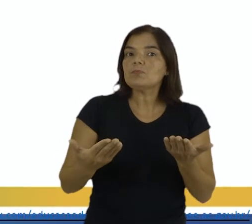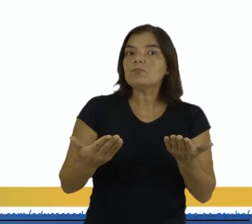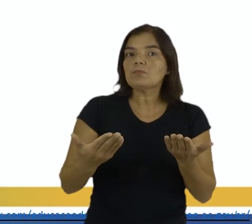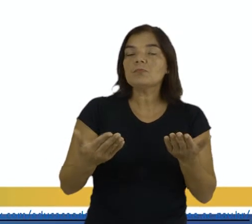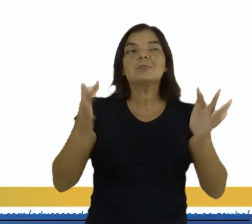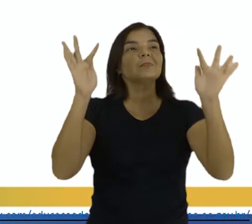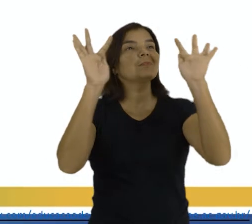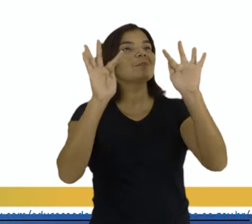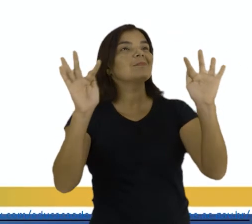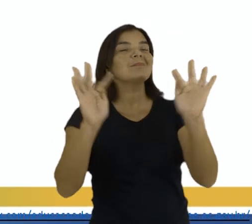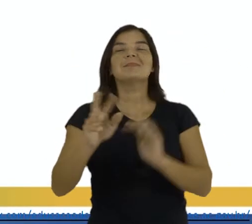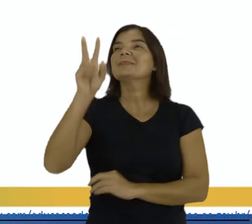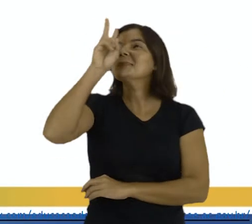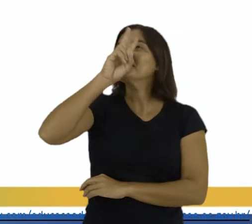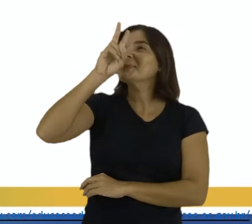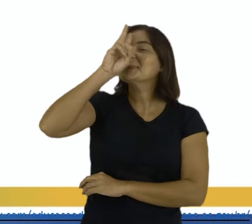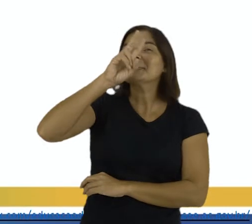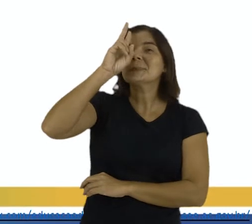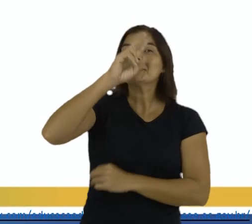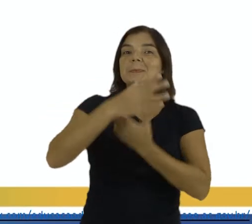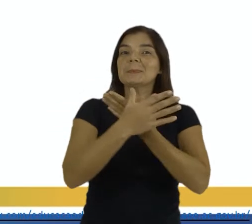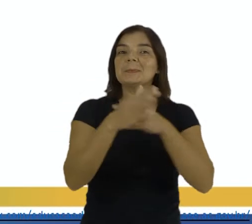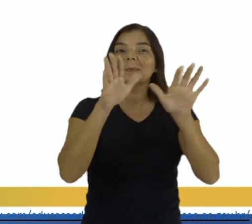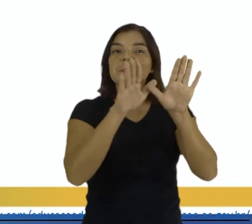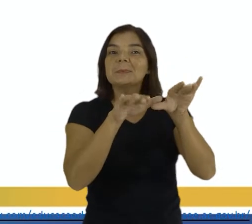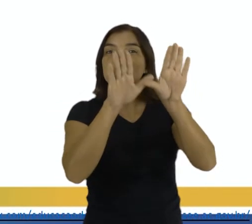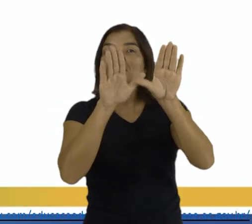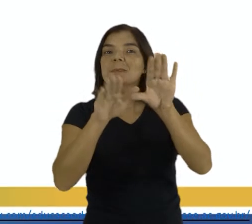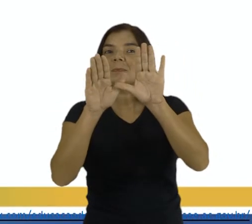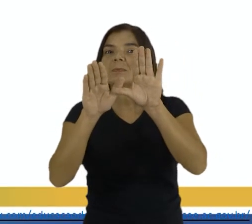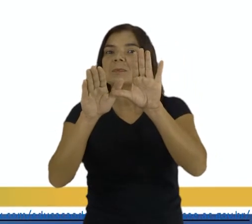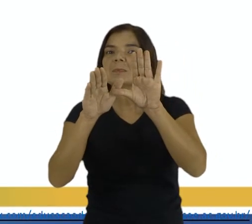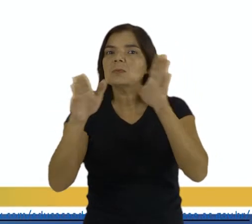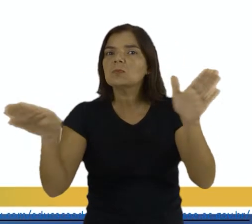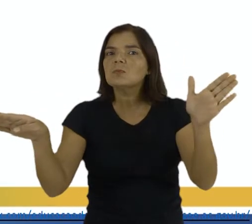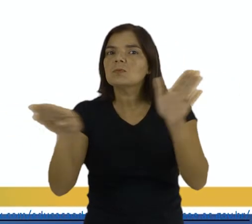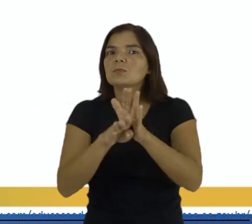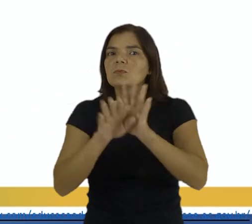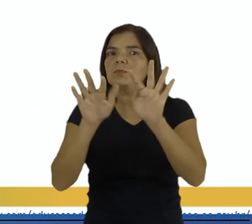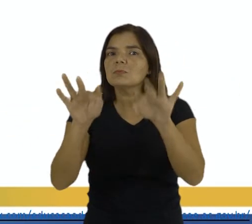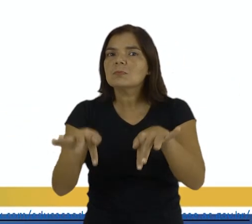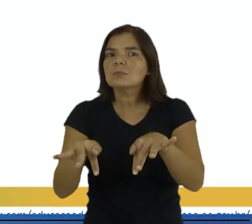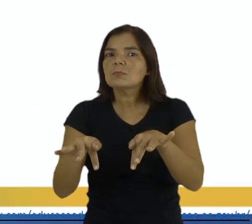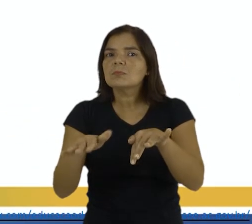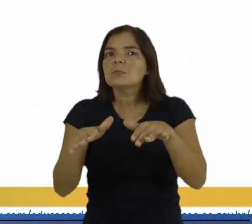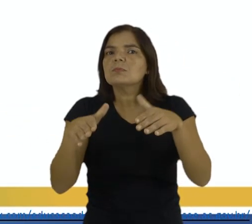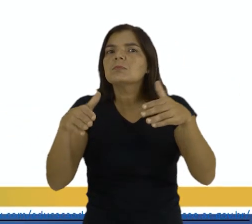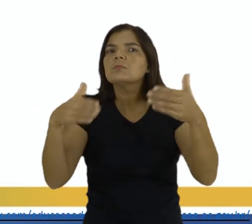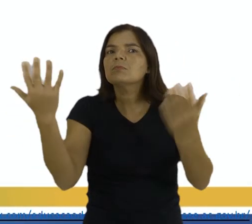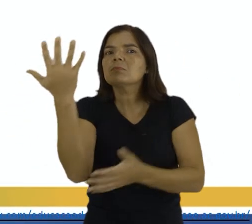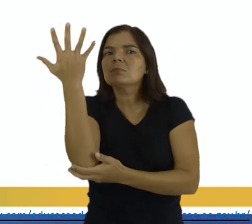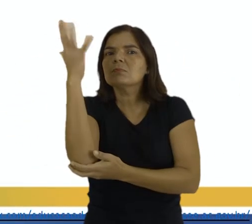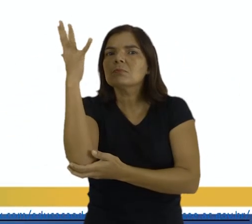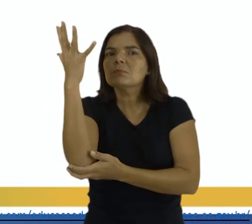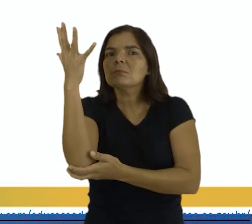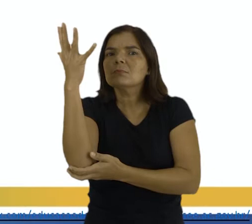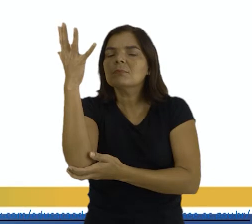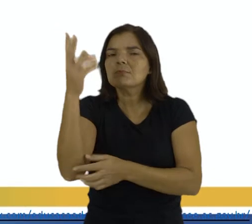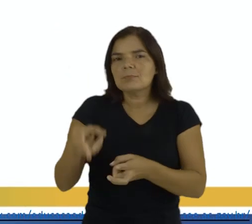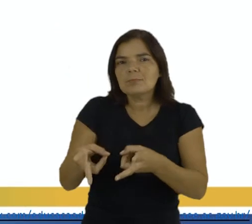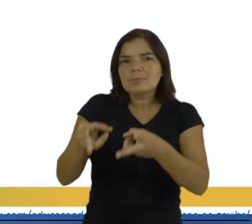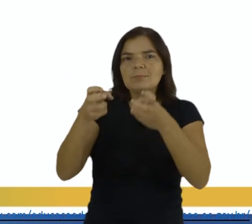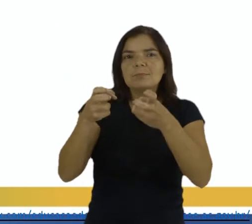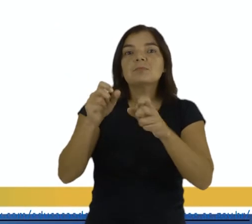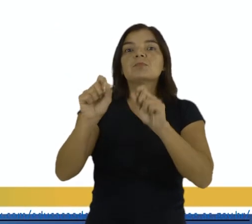ali feliz, lembrando, mas aí, quando ele chega no final, ele diz, cadê a palheira? Ele